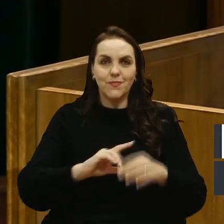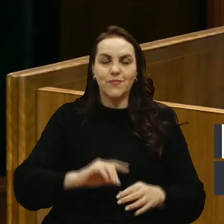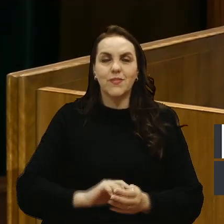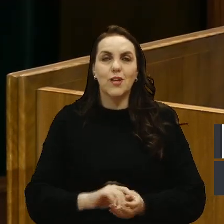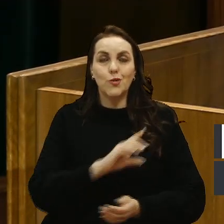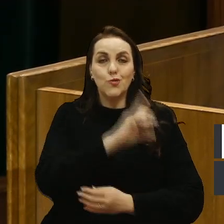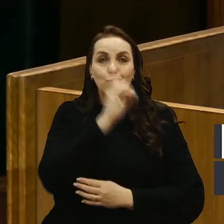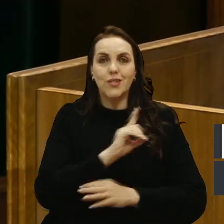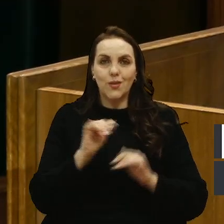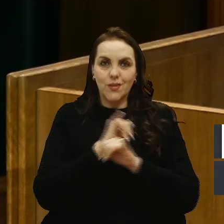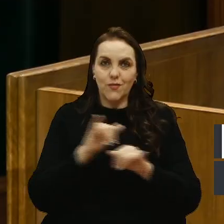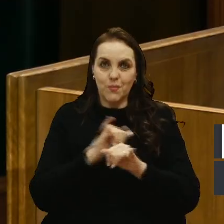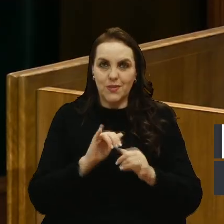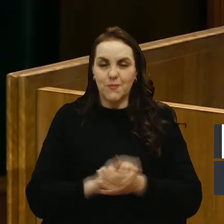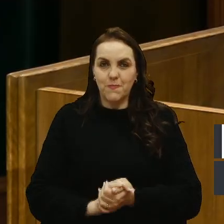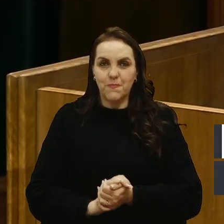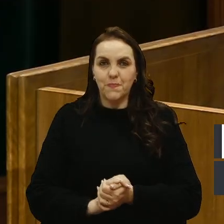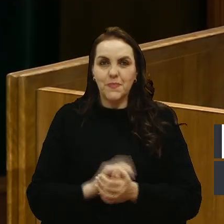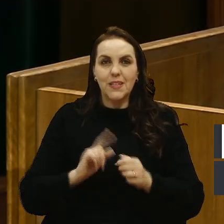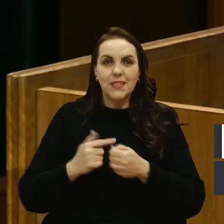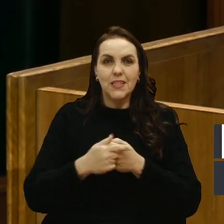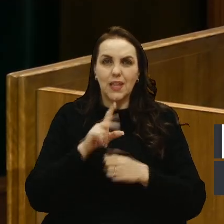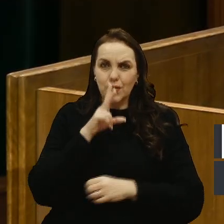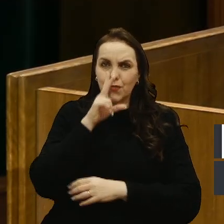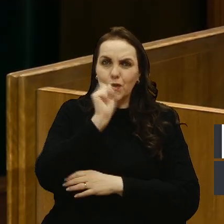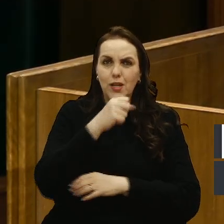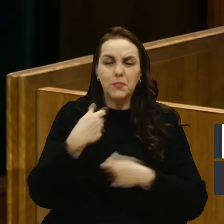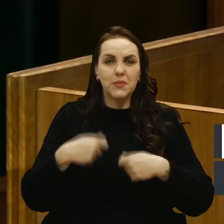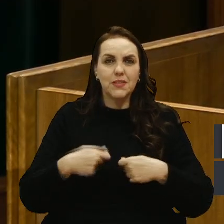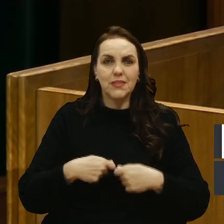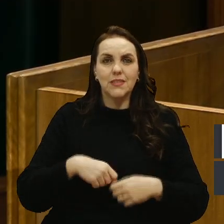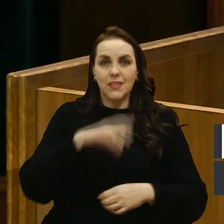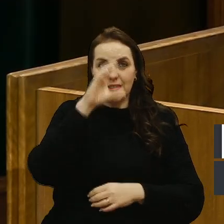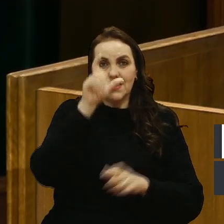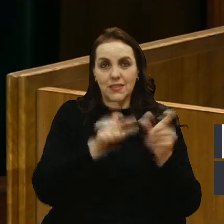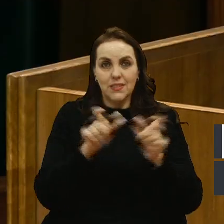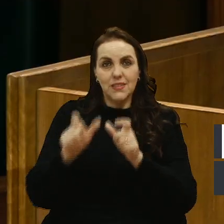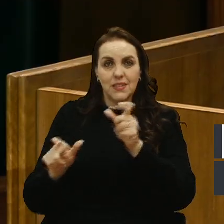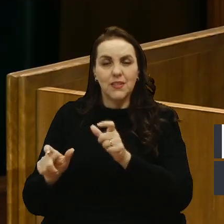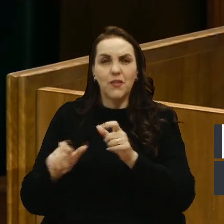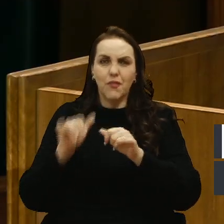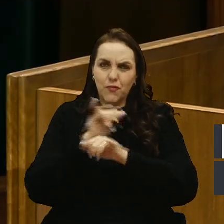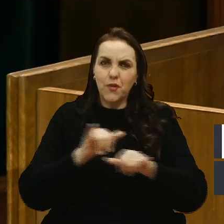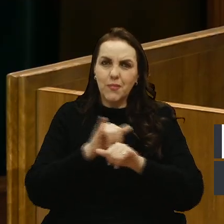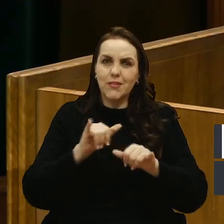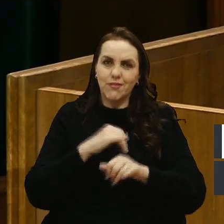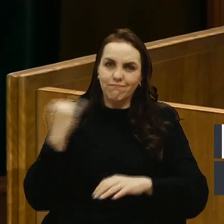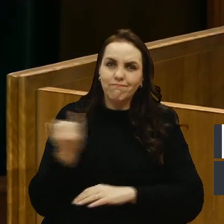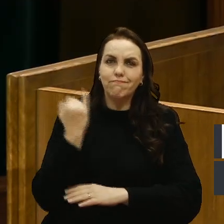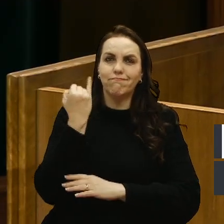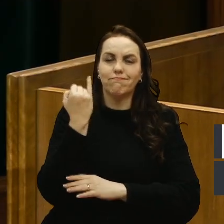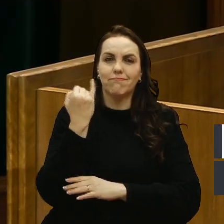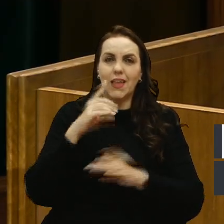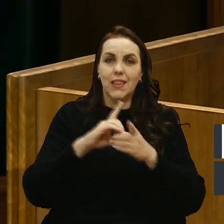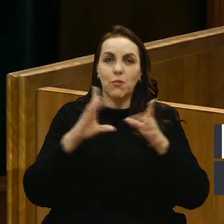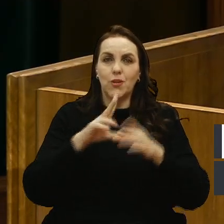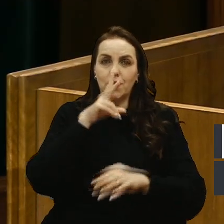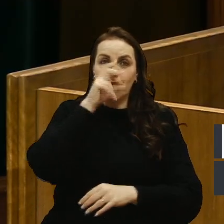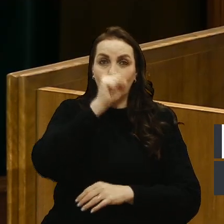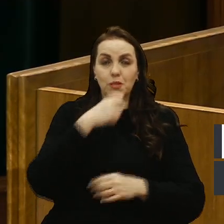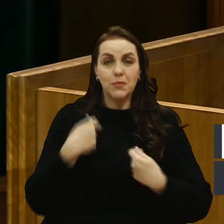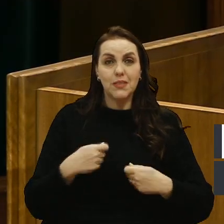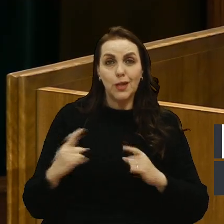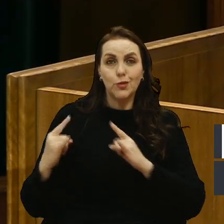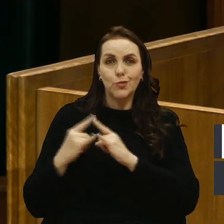informação. Uma cidade forte precisa de cidadãos bem informados. Uma democracia forte precisa de